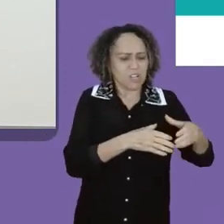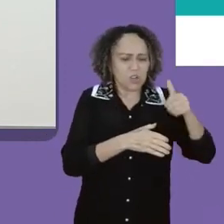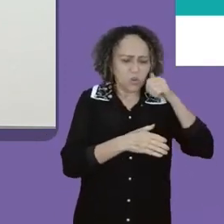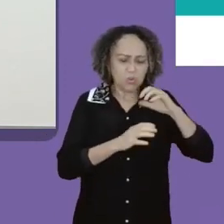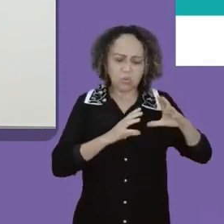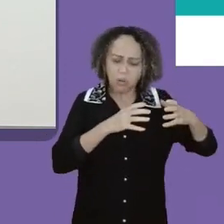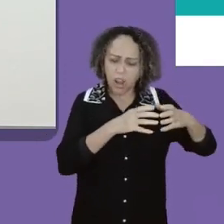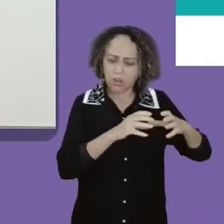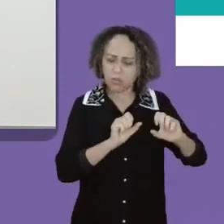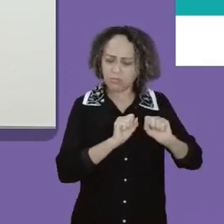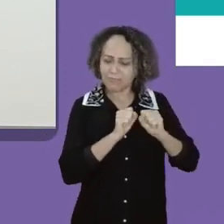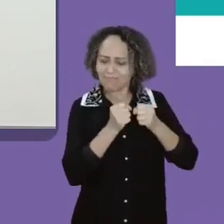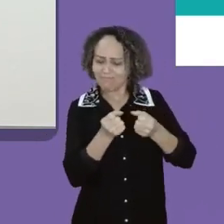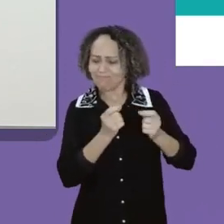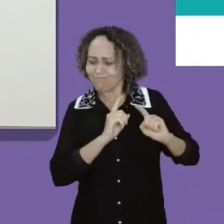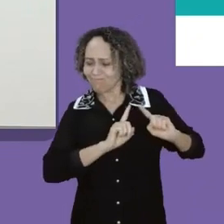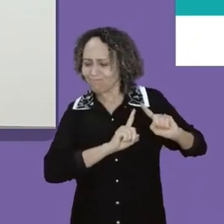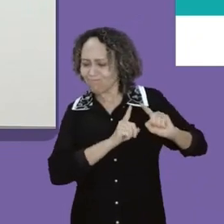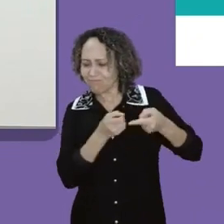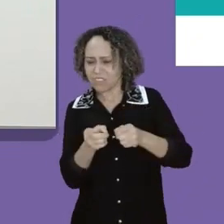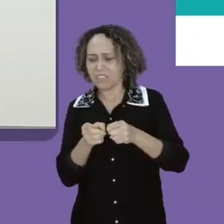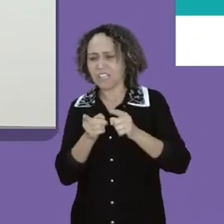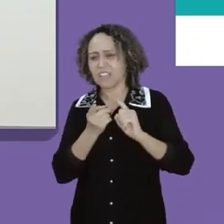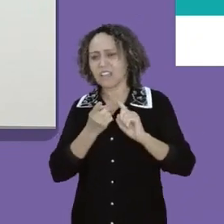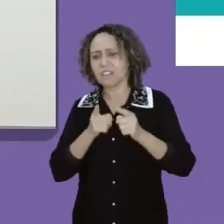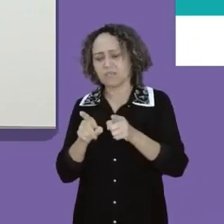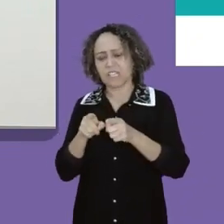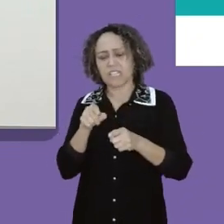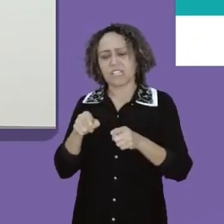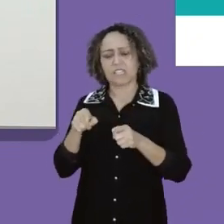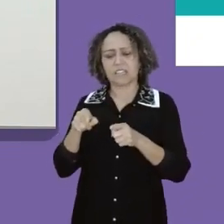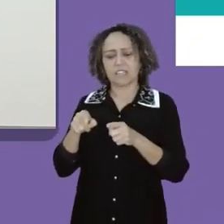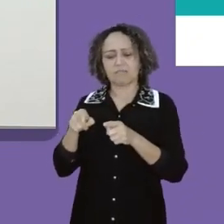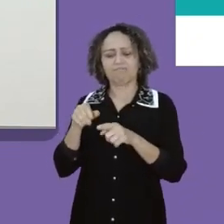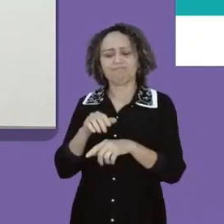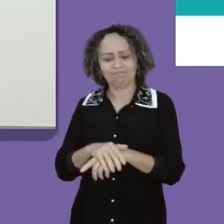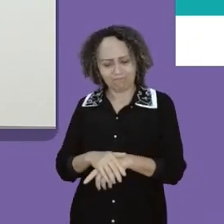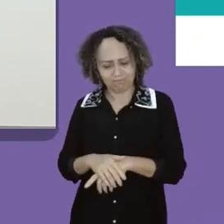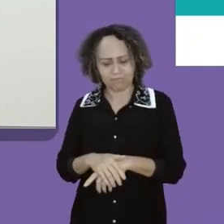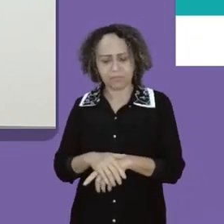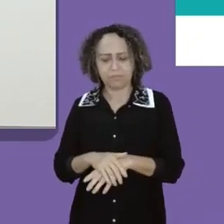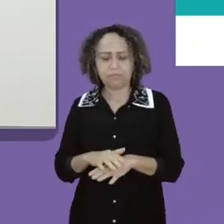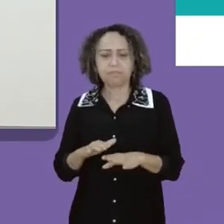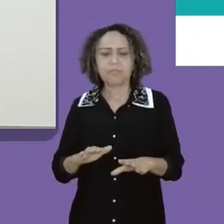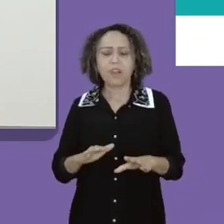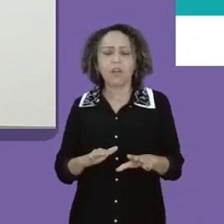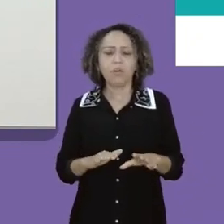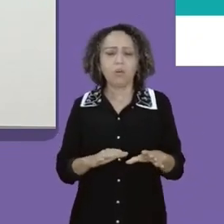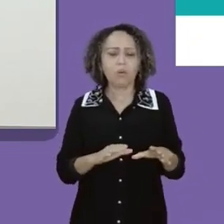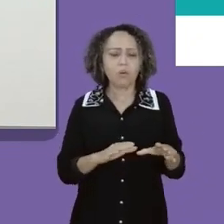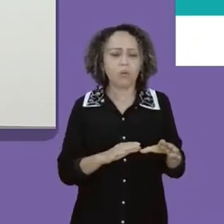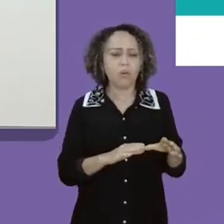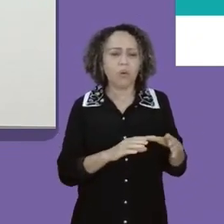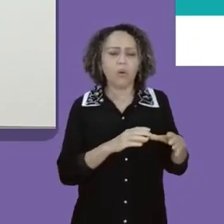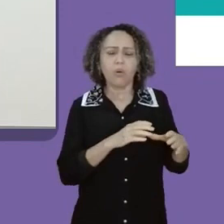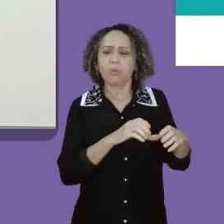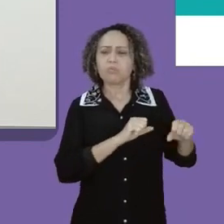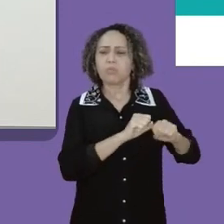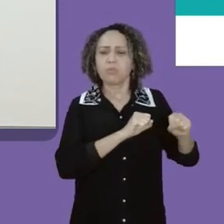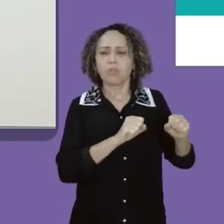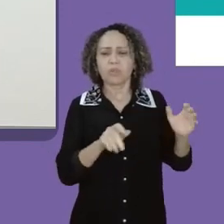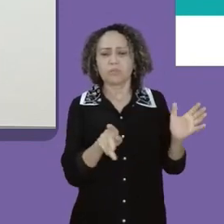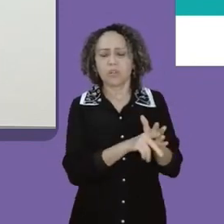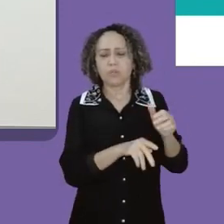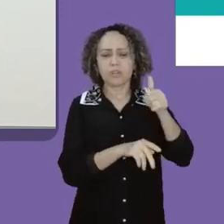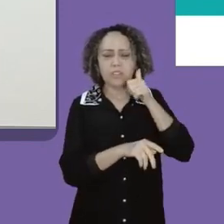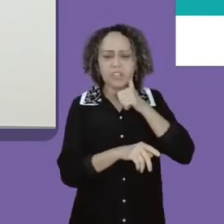curso, é preciso que a gente nos organize cada vez mais. Os movimentos feministas se organizaram ao